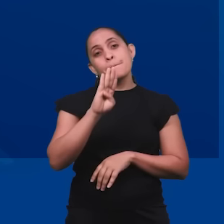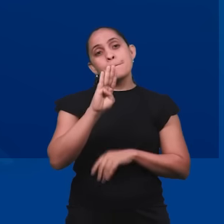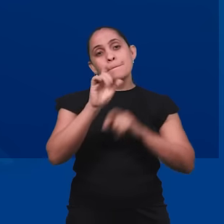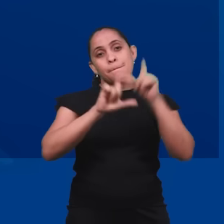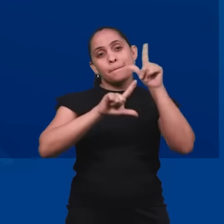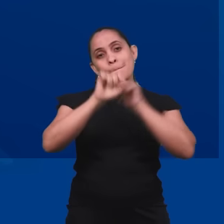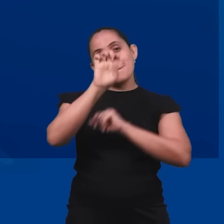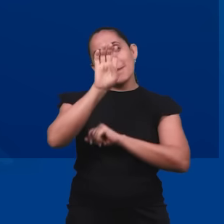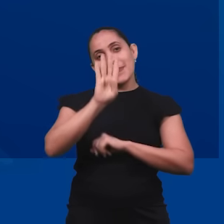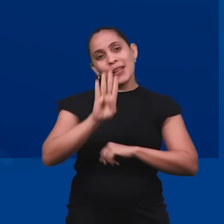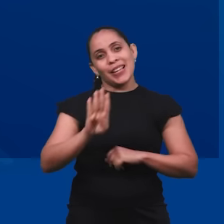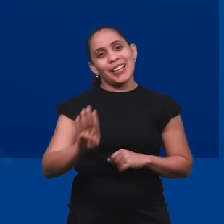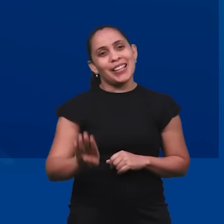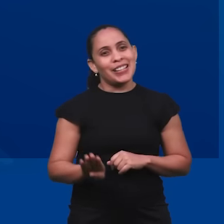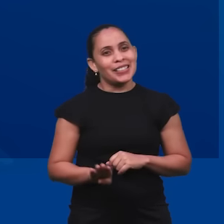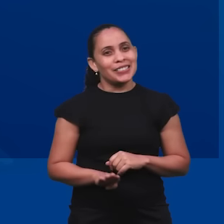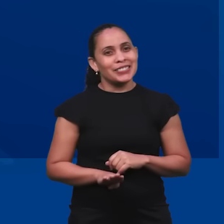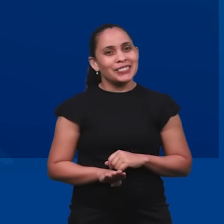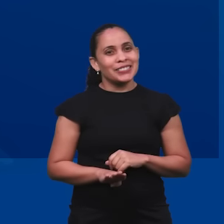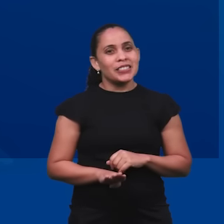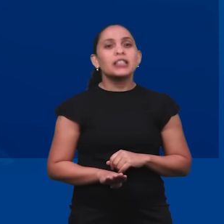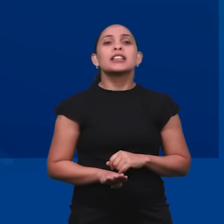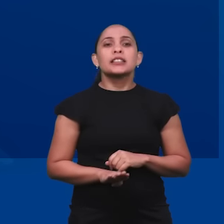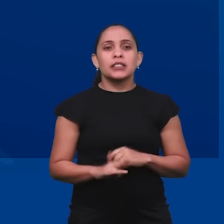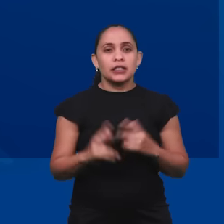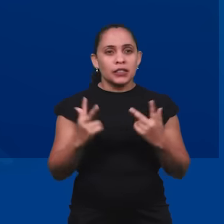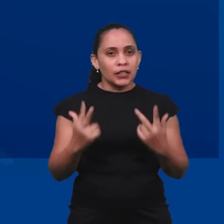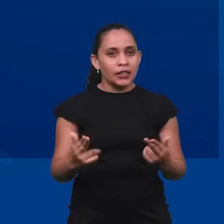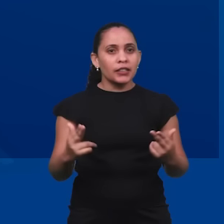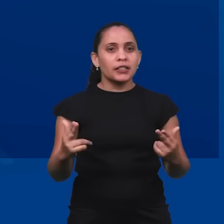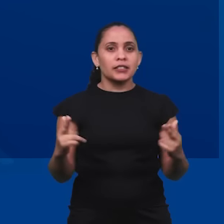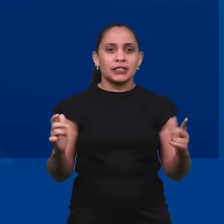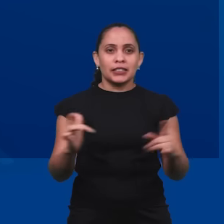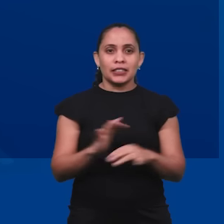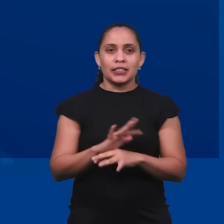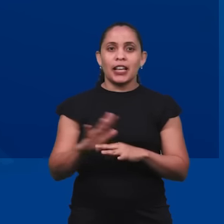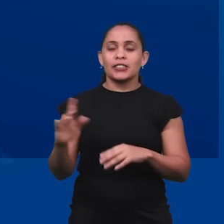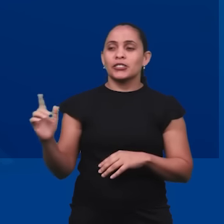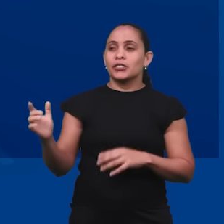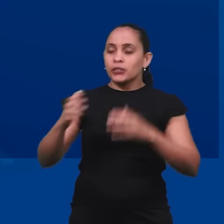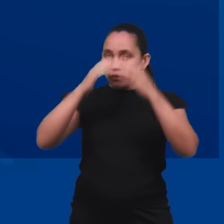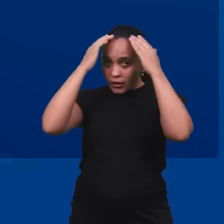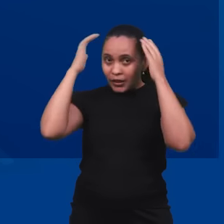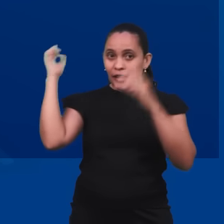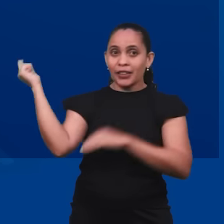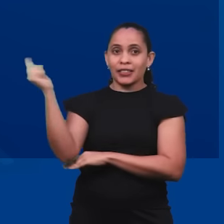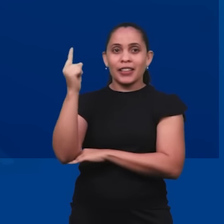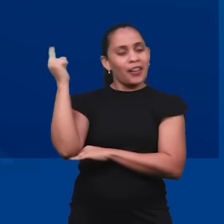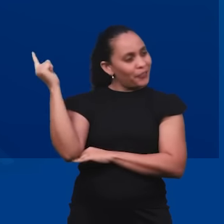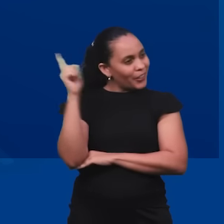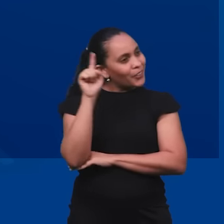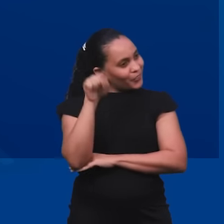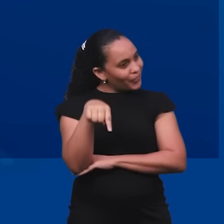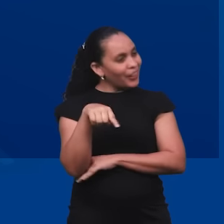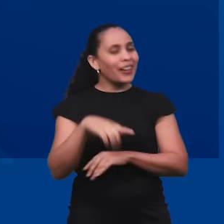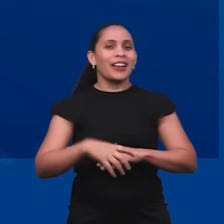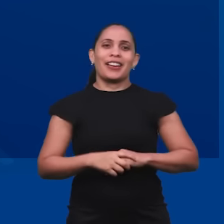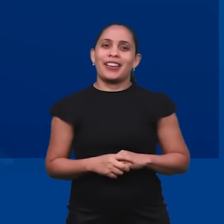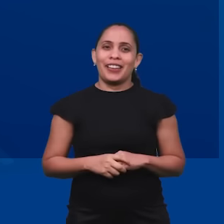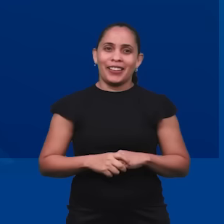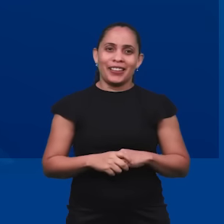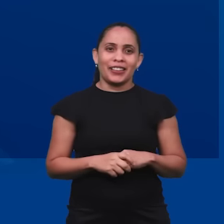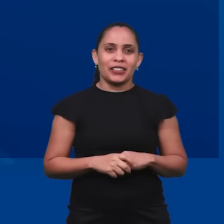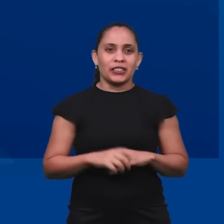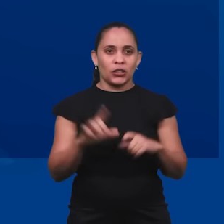Belém. Essa cidade é a mesma cidade do rei Davi. Não é, Carolzinha? Lá em Lucas